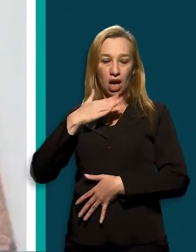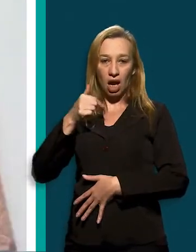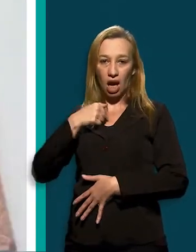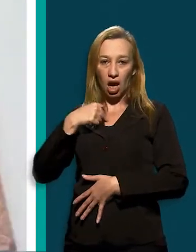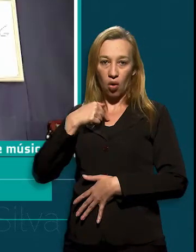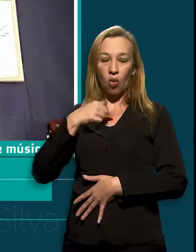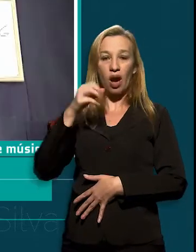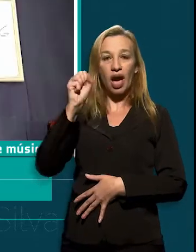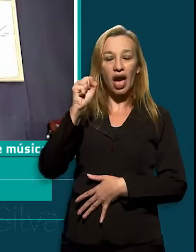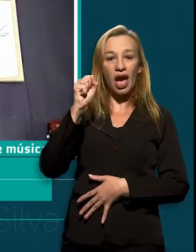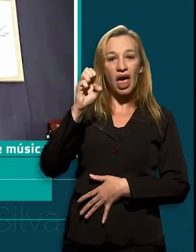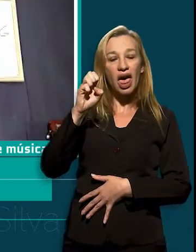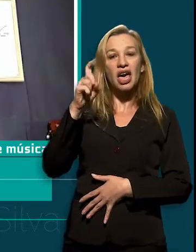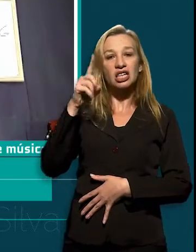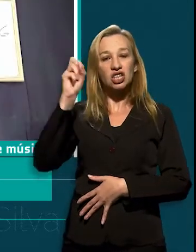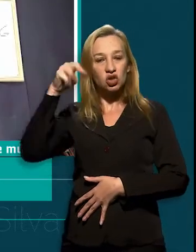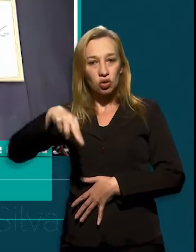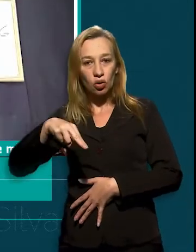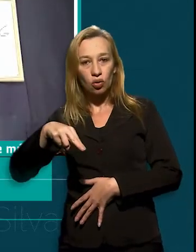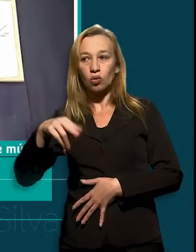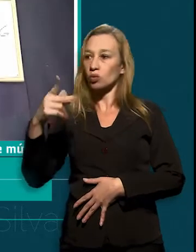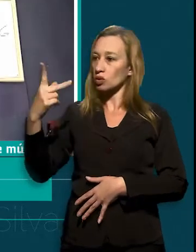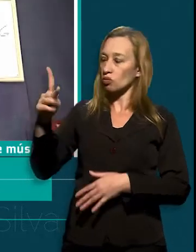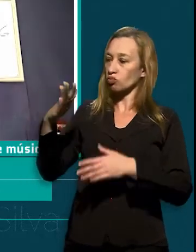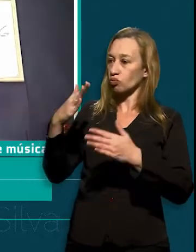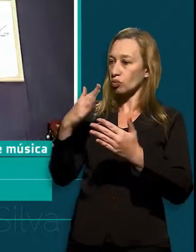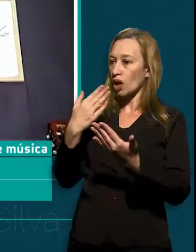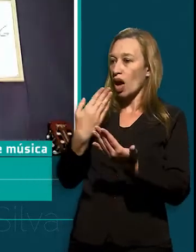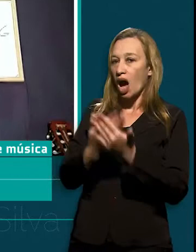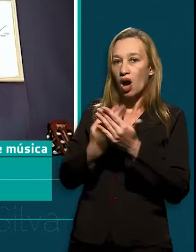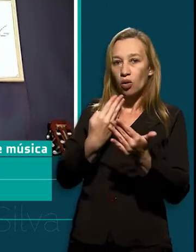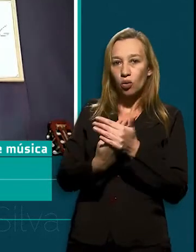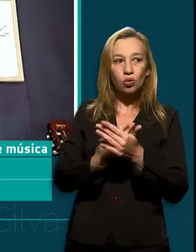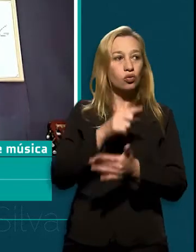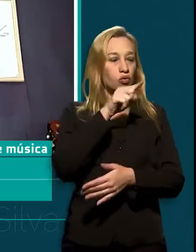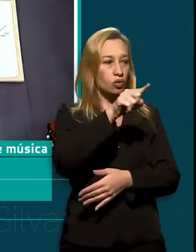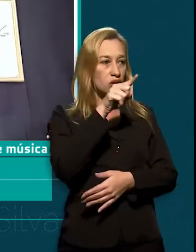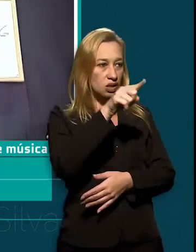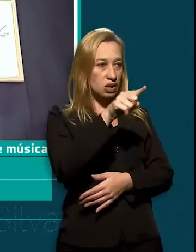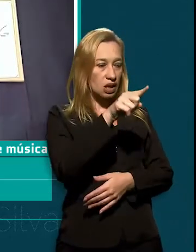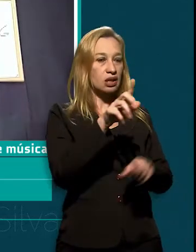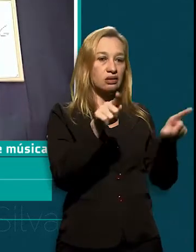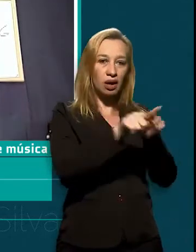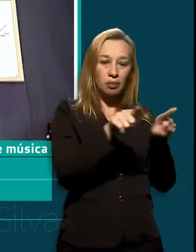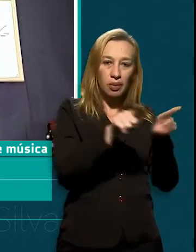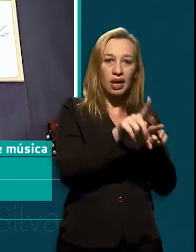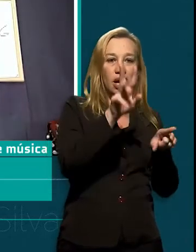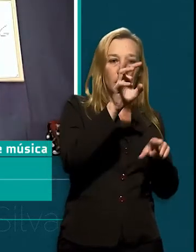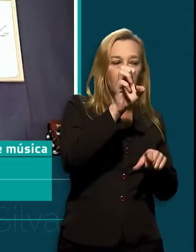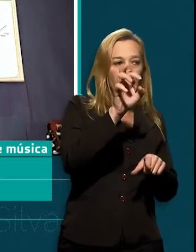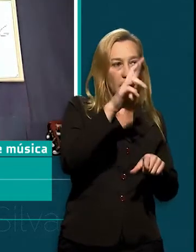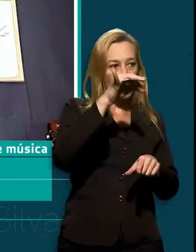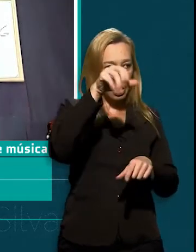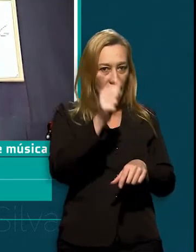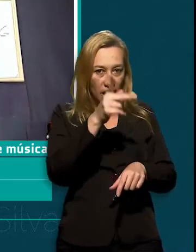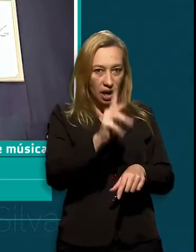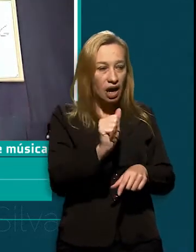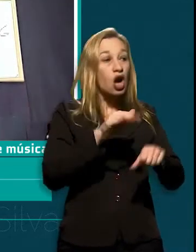meu caso, e do Edson, uns alunos dele, uns pacientes, uns clientes